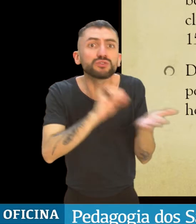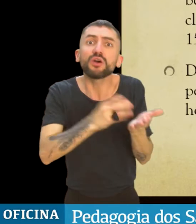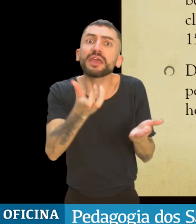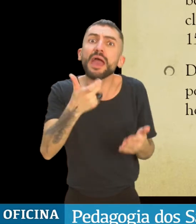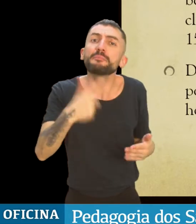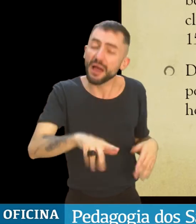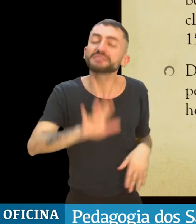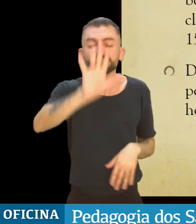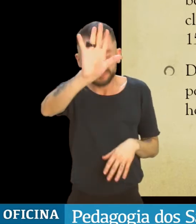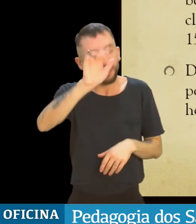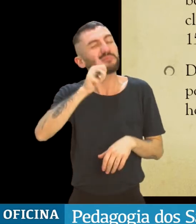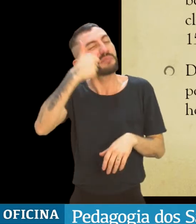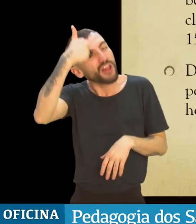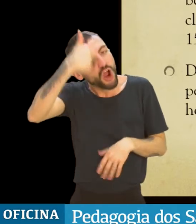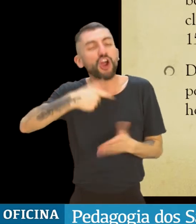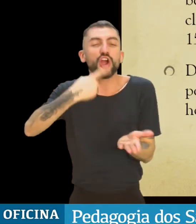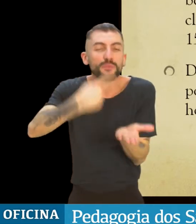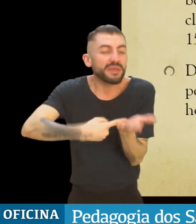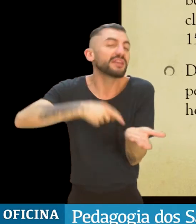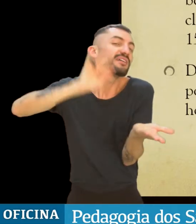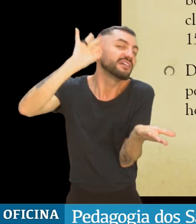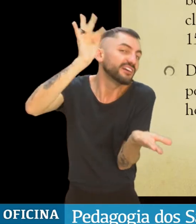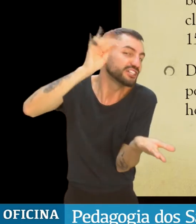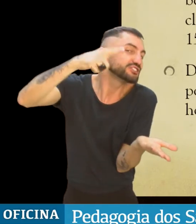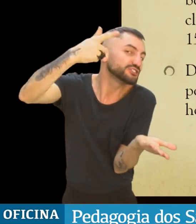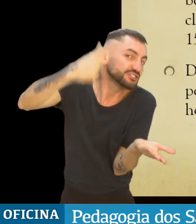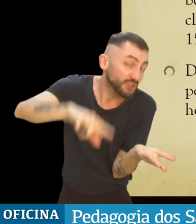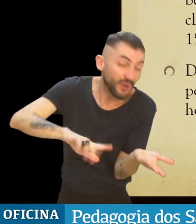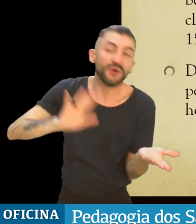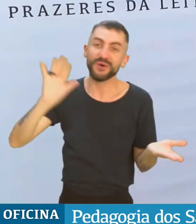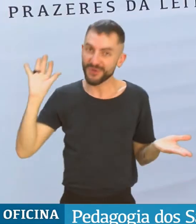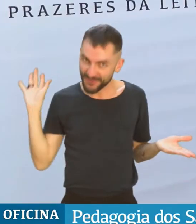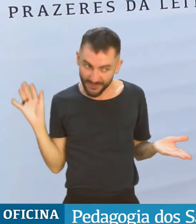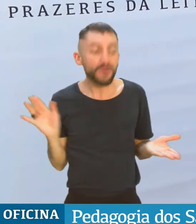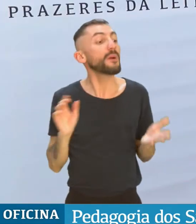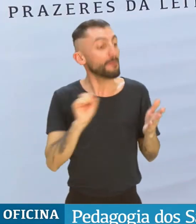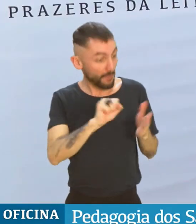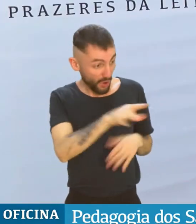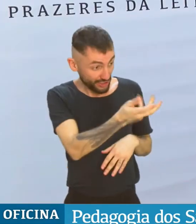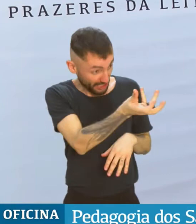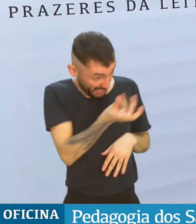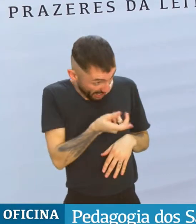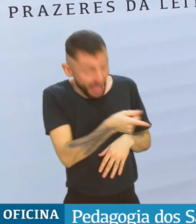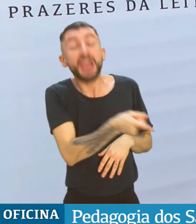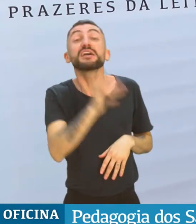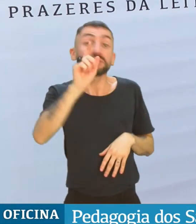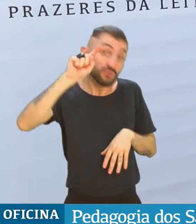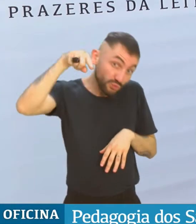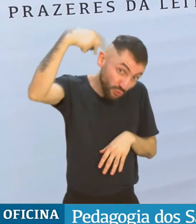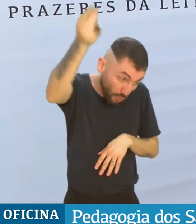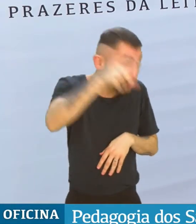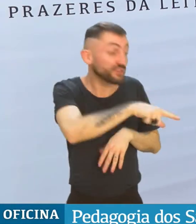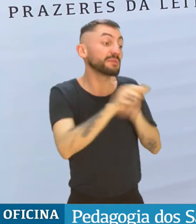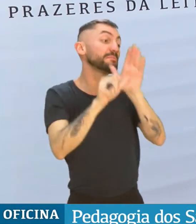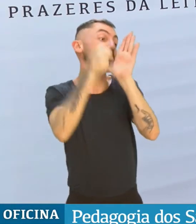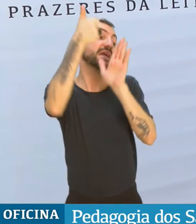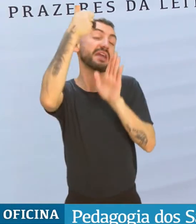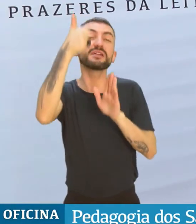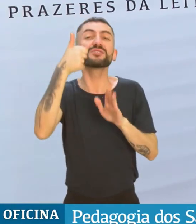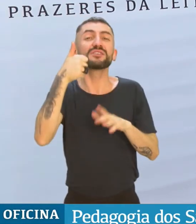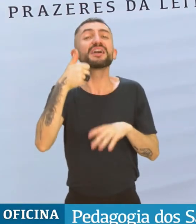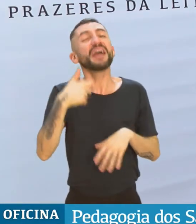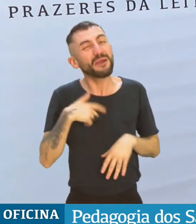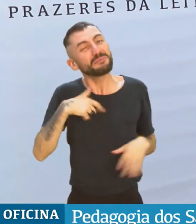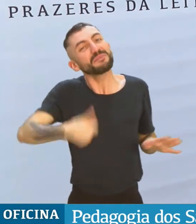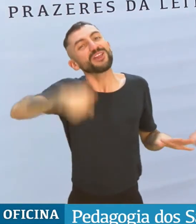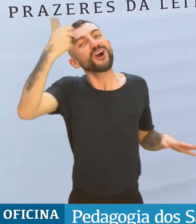gente vai fazer um sarau novamente, pode voltar, a gente vai colocar você como um dos primeiros a participar. É melhor fazer uma